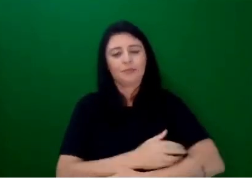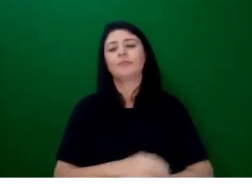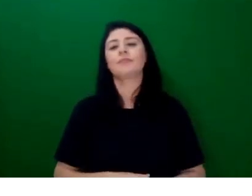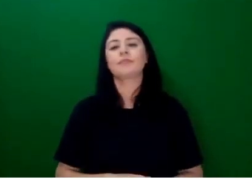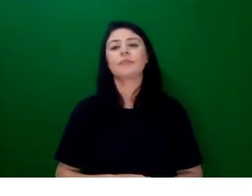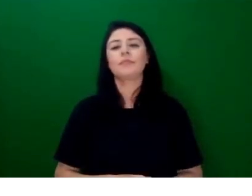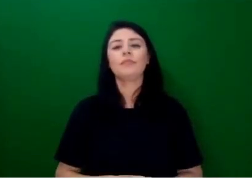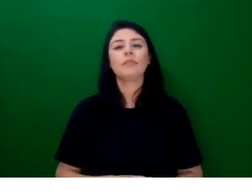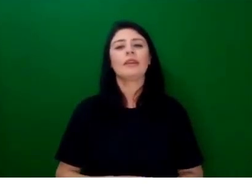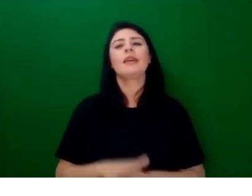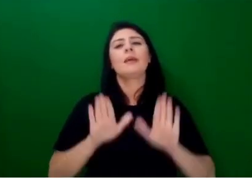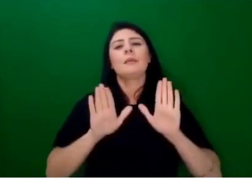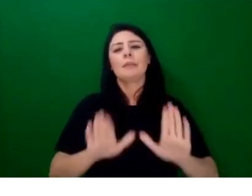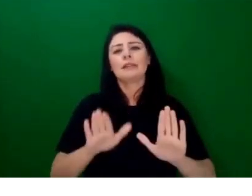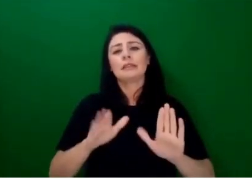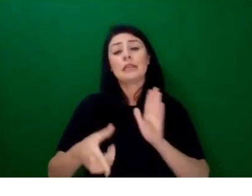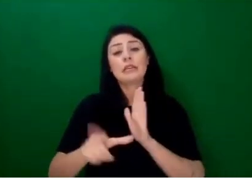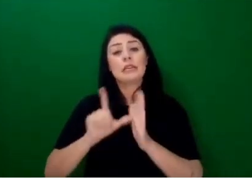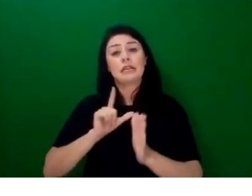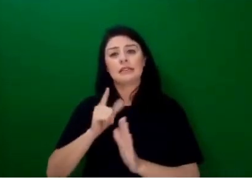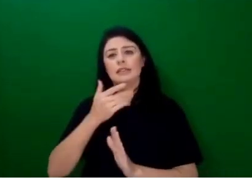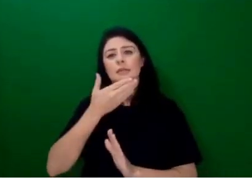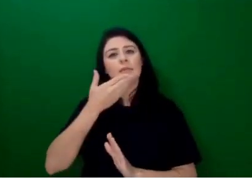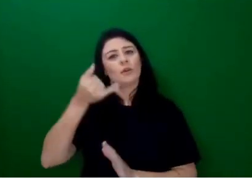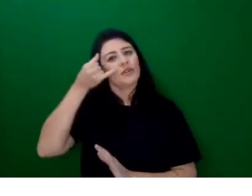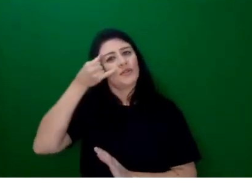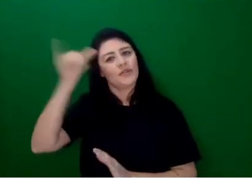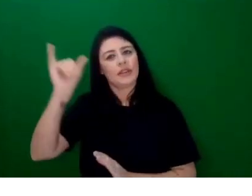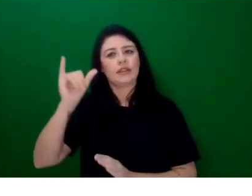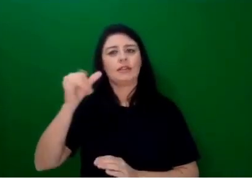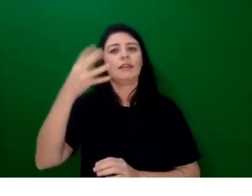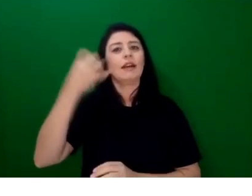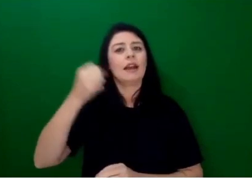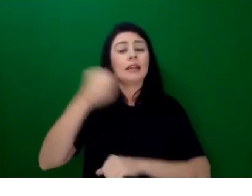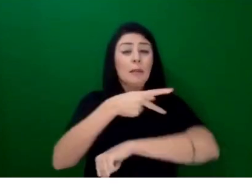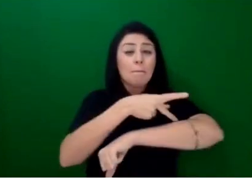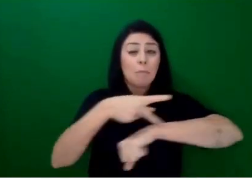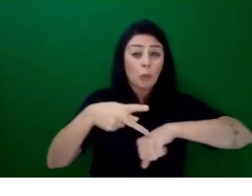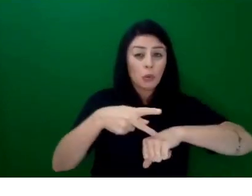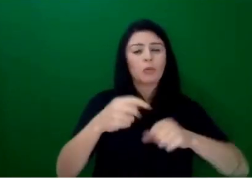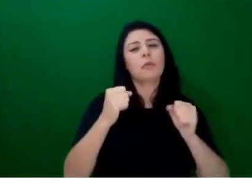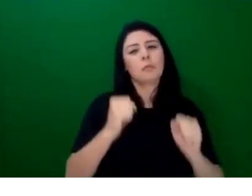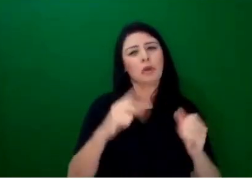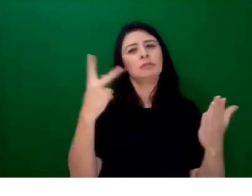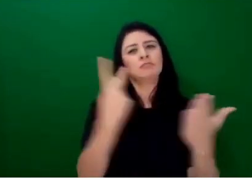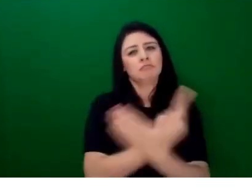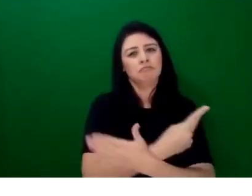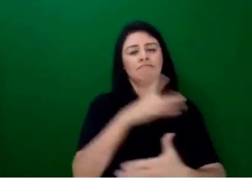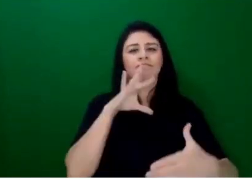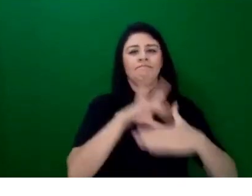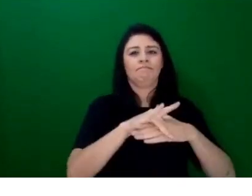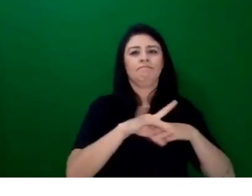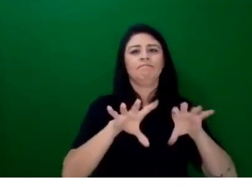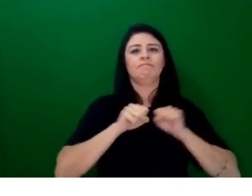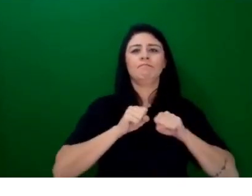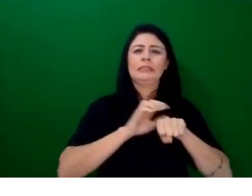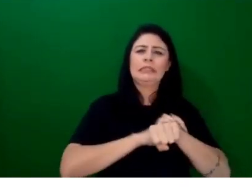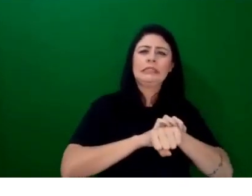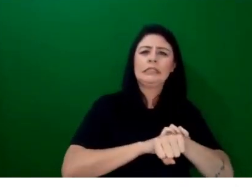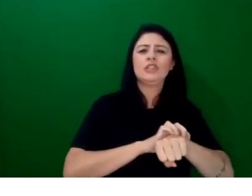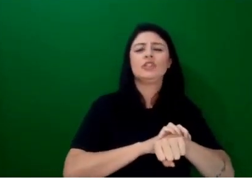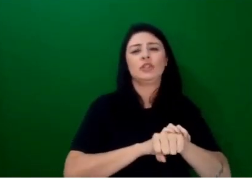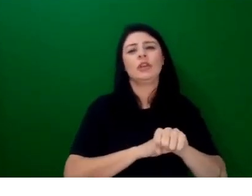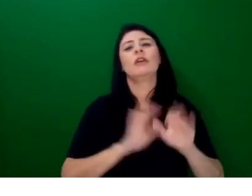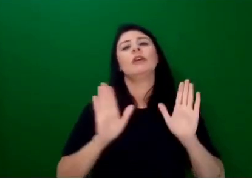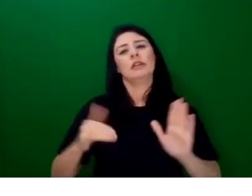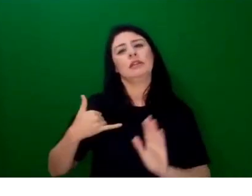Antes, não é recomendado dar o leite puro por causa do grande risco de alergias. A partir de 1 ano, ele pode entrar,